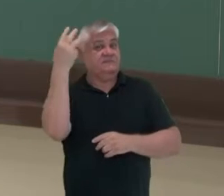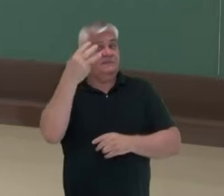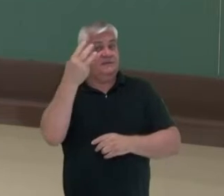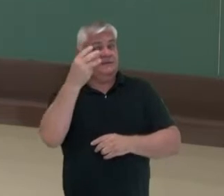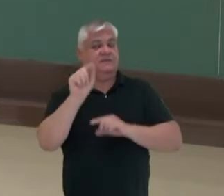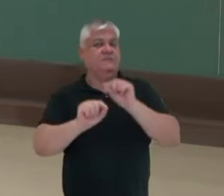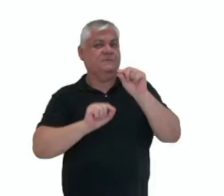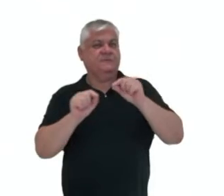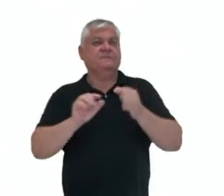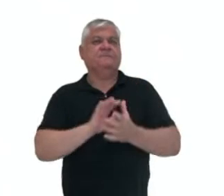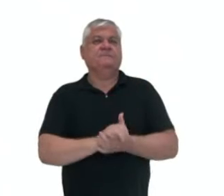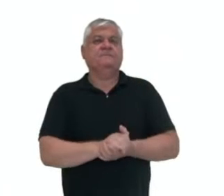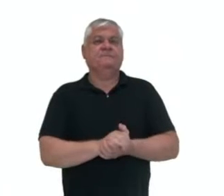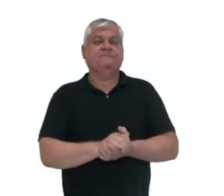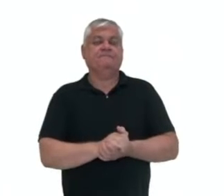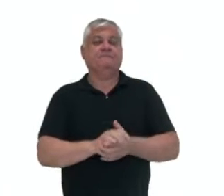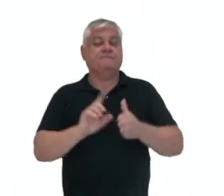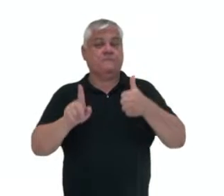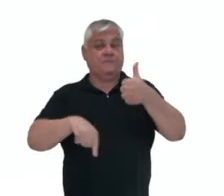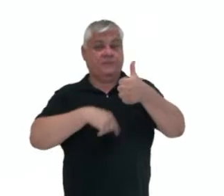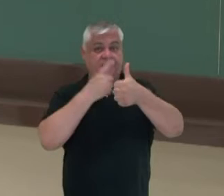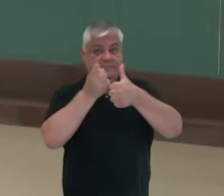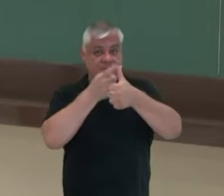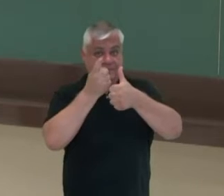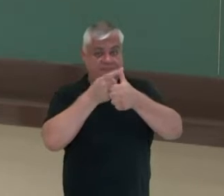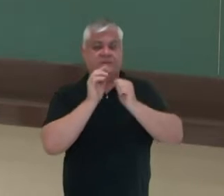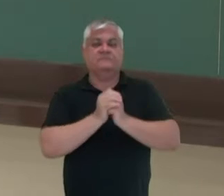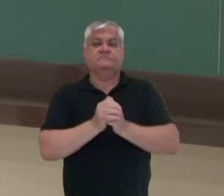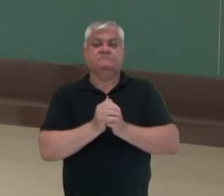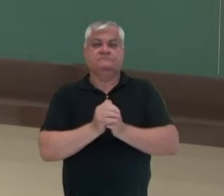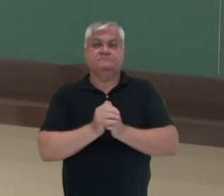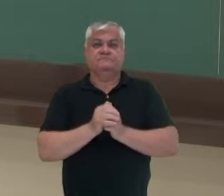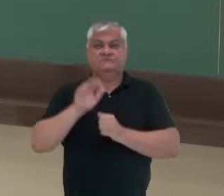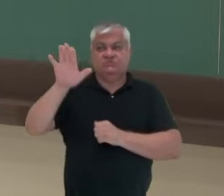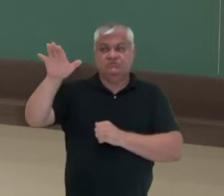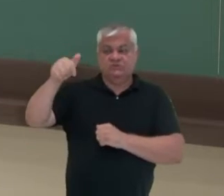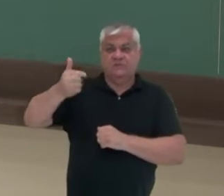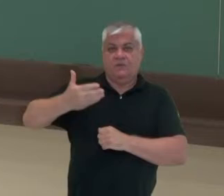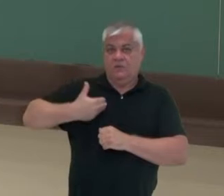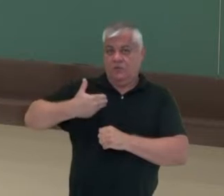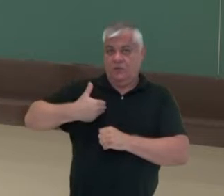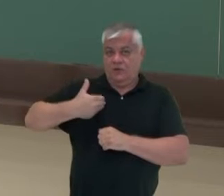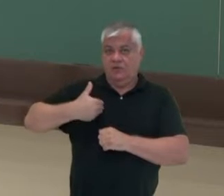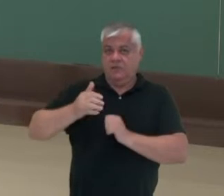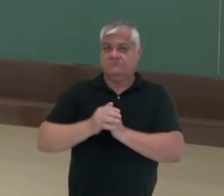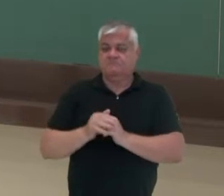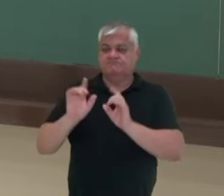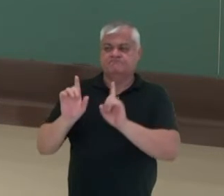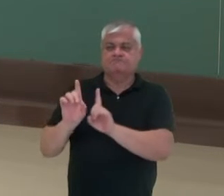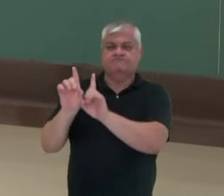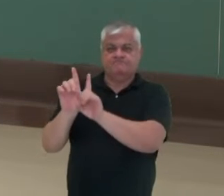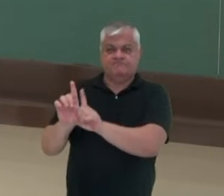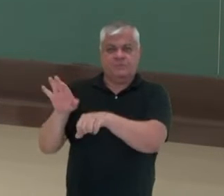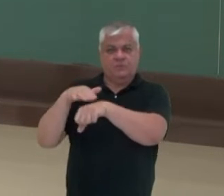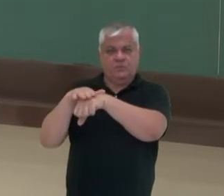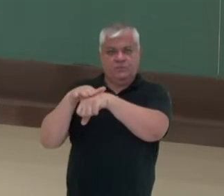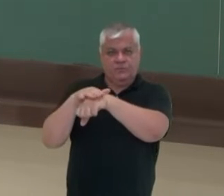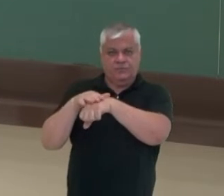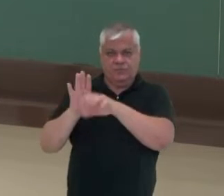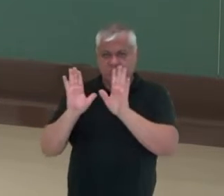o seguinte: primeiro você vai separar um colega aí para conversar, beleza? Show,